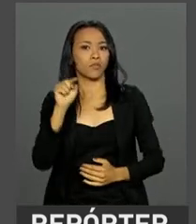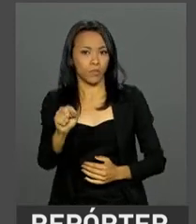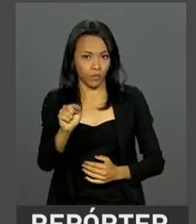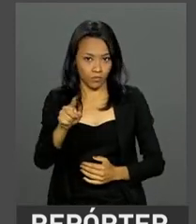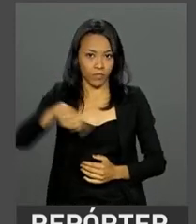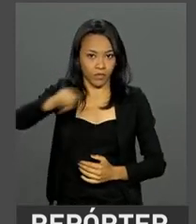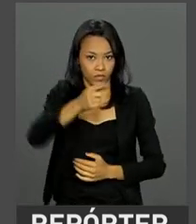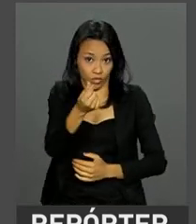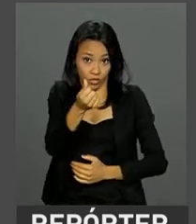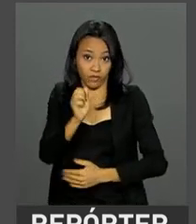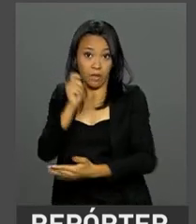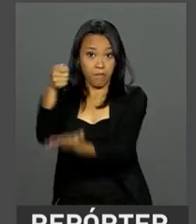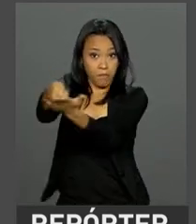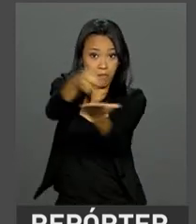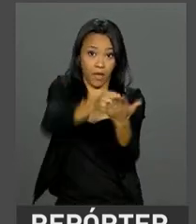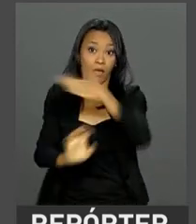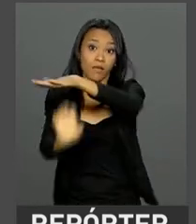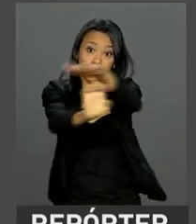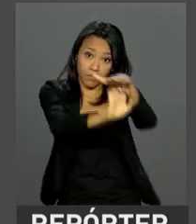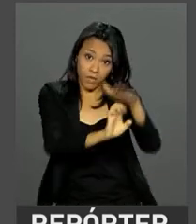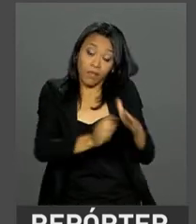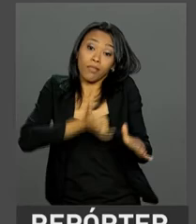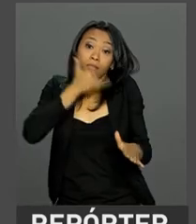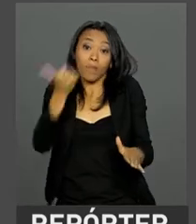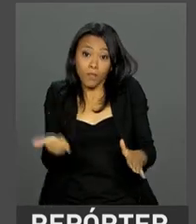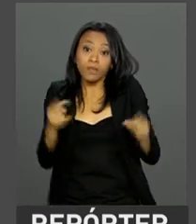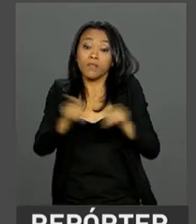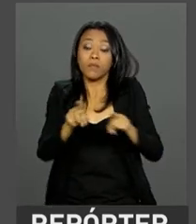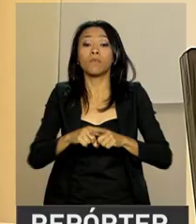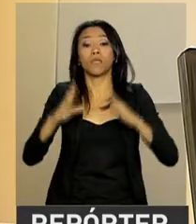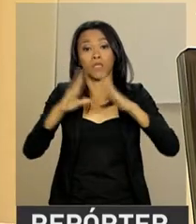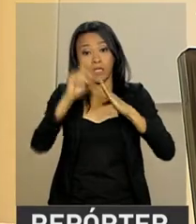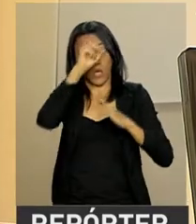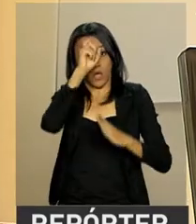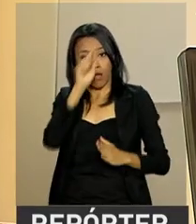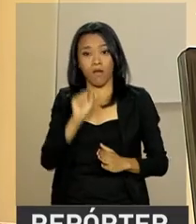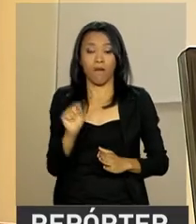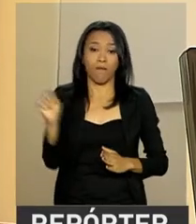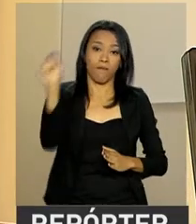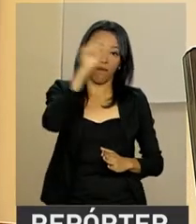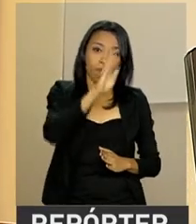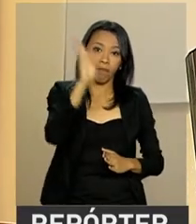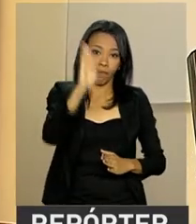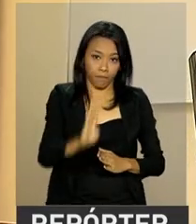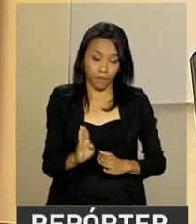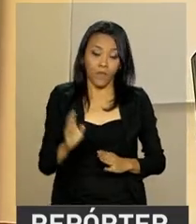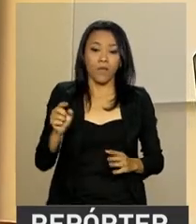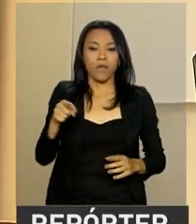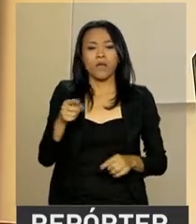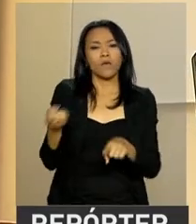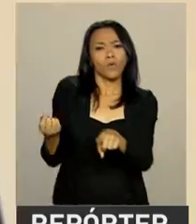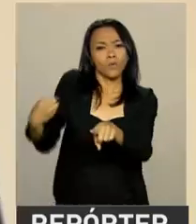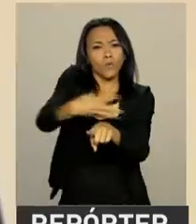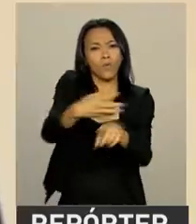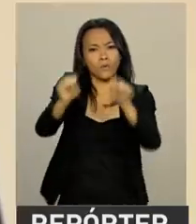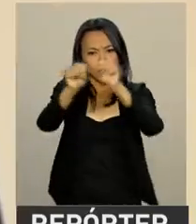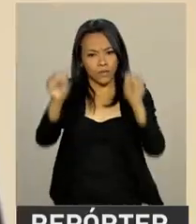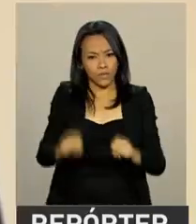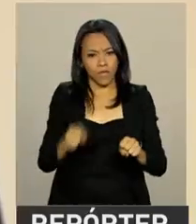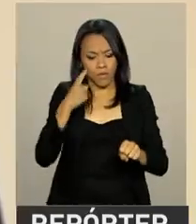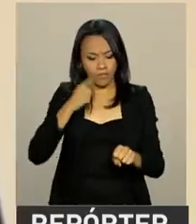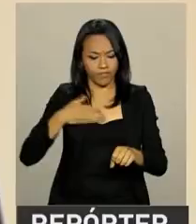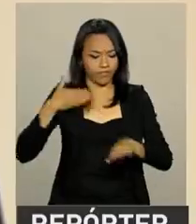reais de acordo com a estrutura de cada unidade de saúde com o novo sistema os pacientes vão poder acessar os seus dados